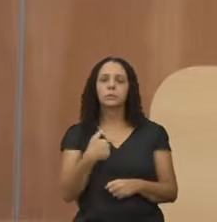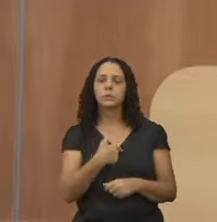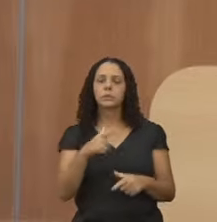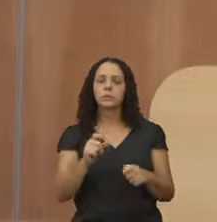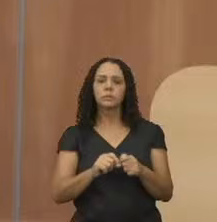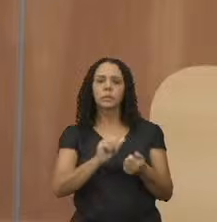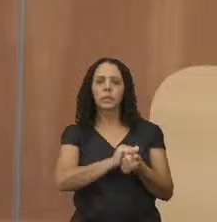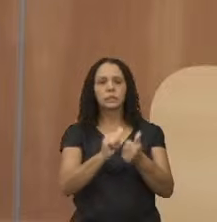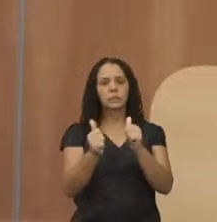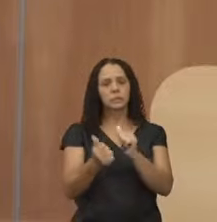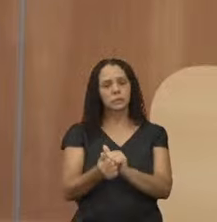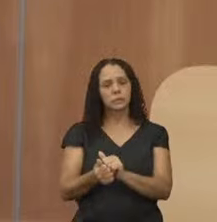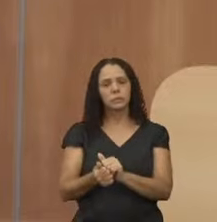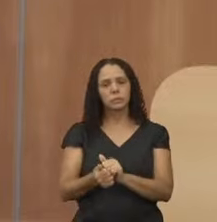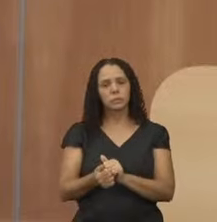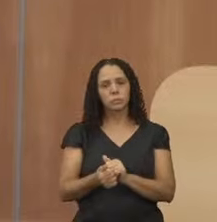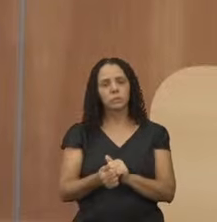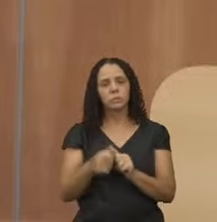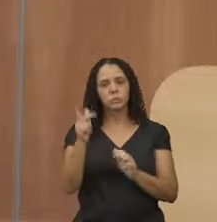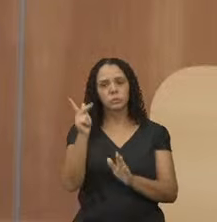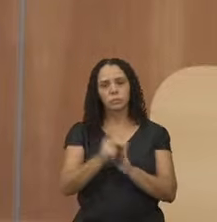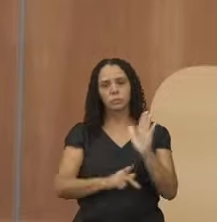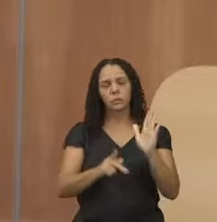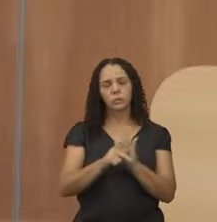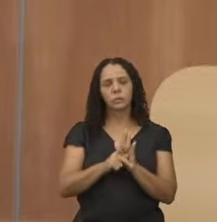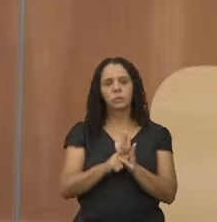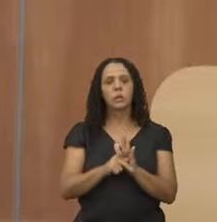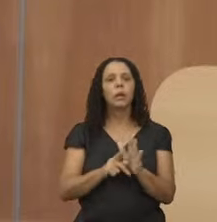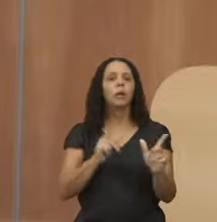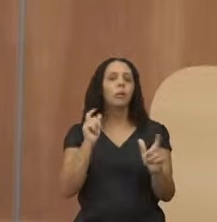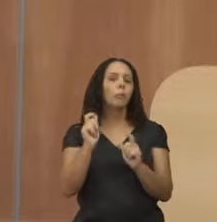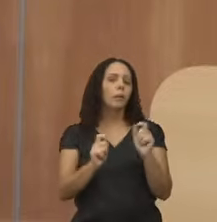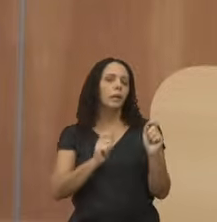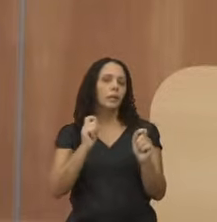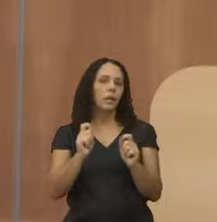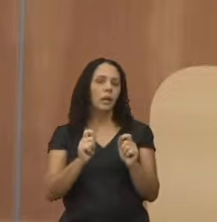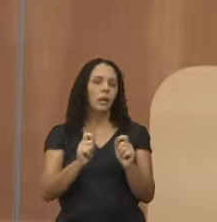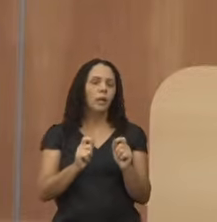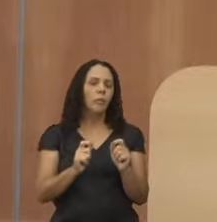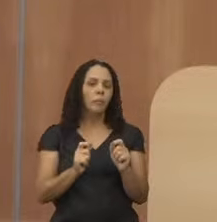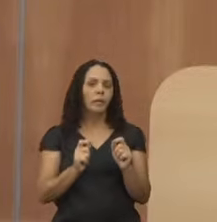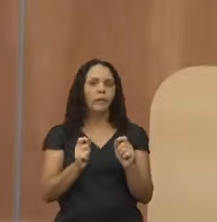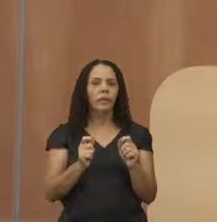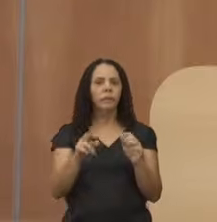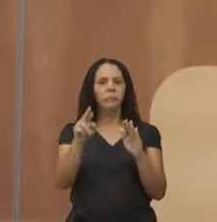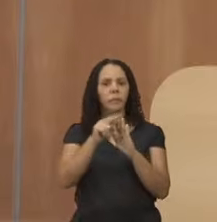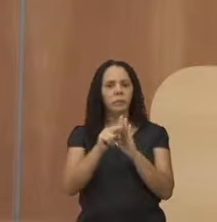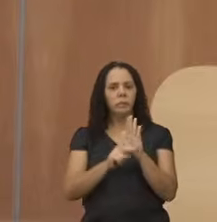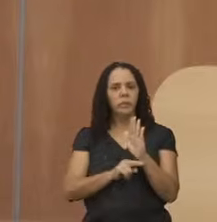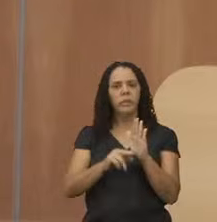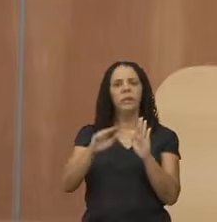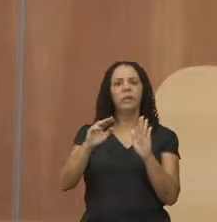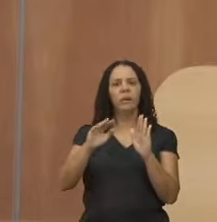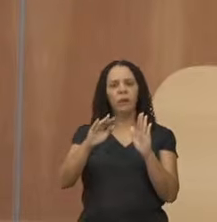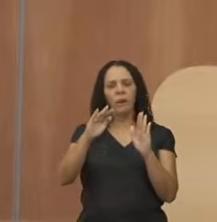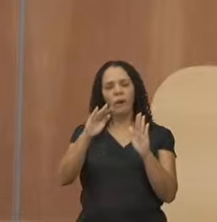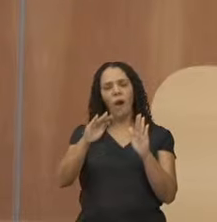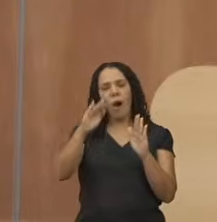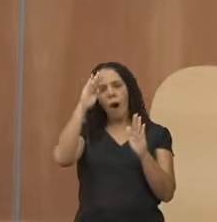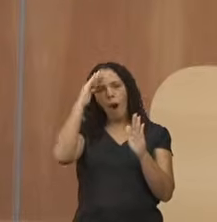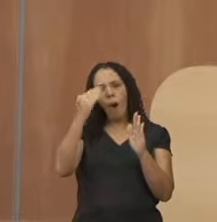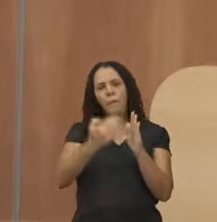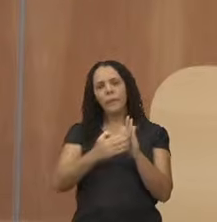fazer adequação, né, nesse projeto, para que possa atender os requisitos, né, do governo